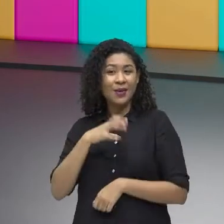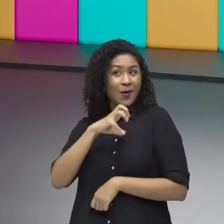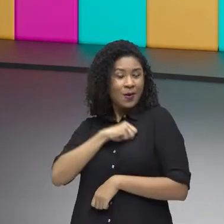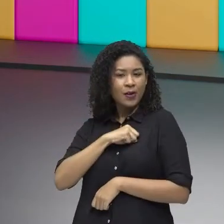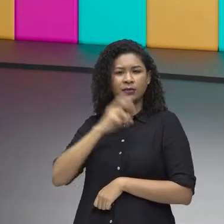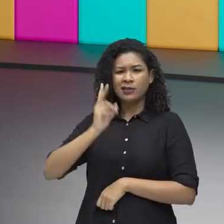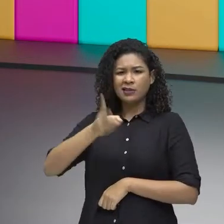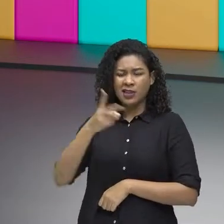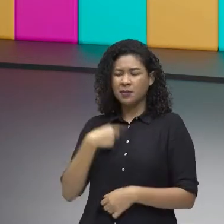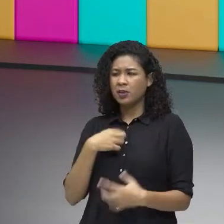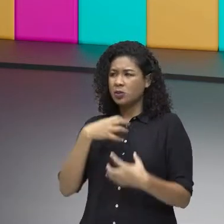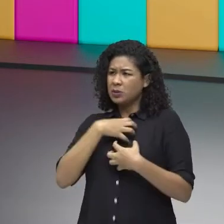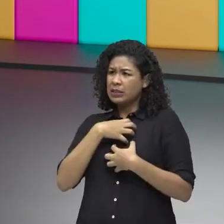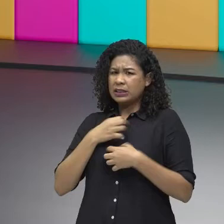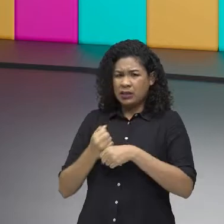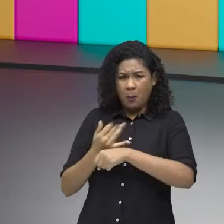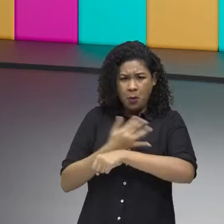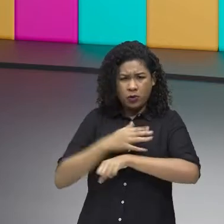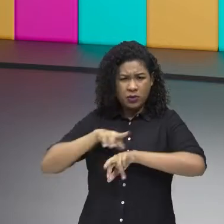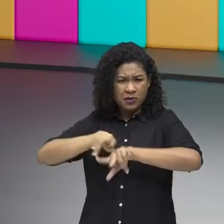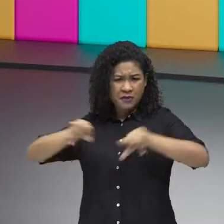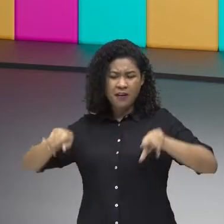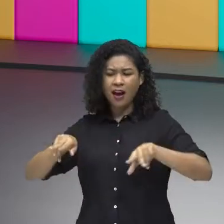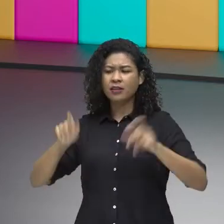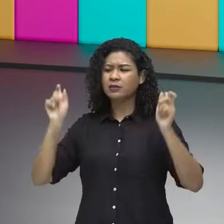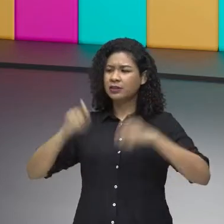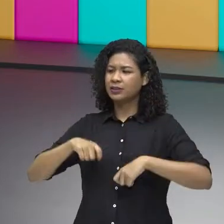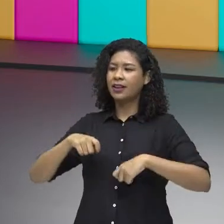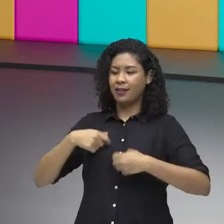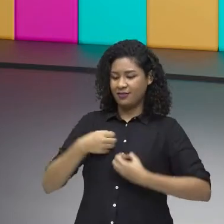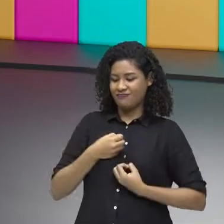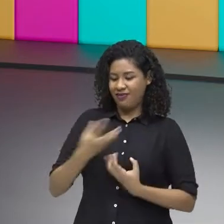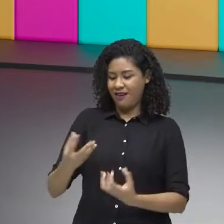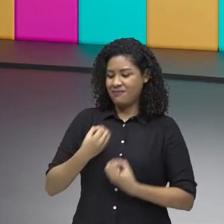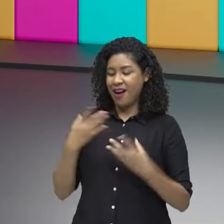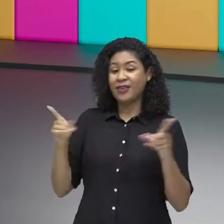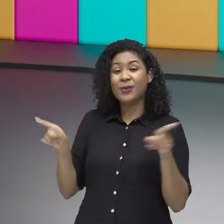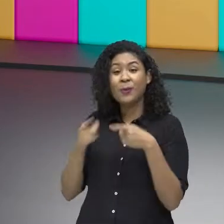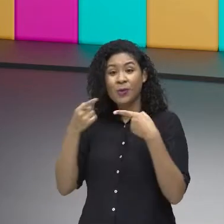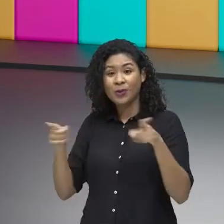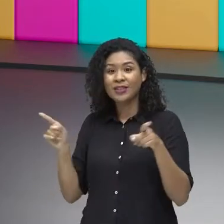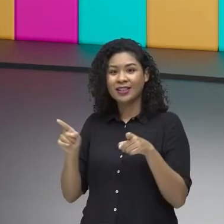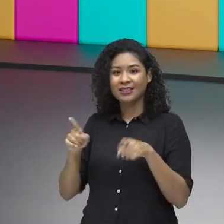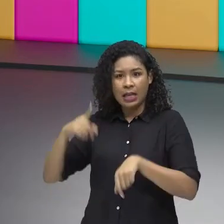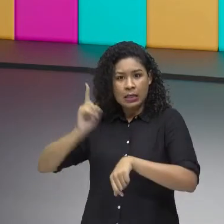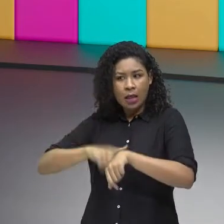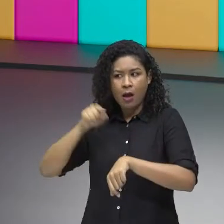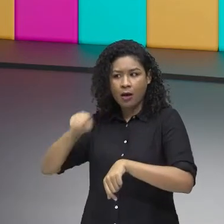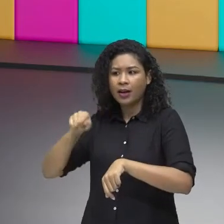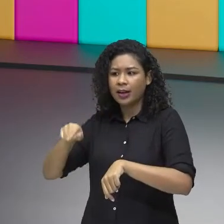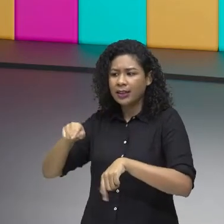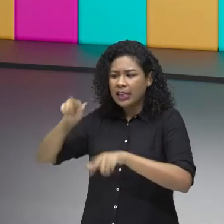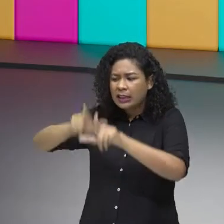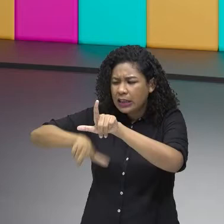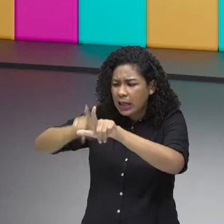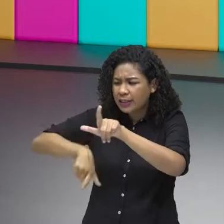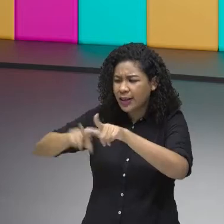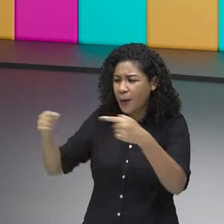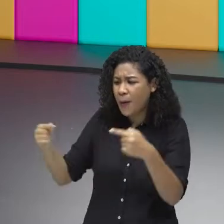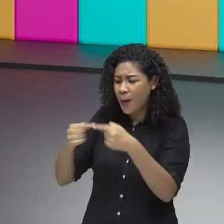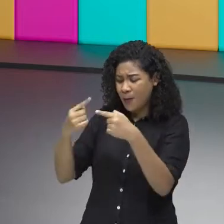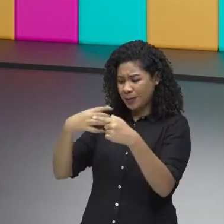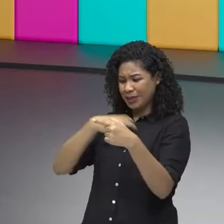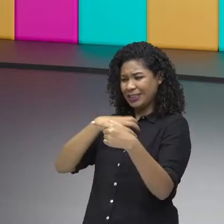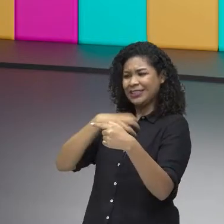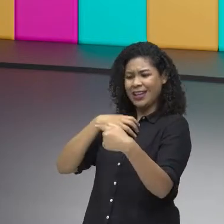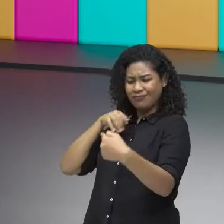de músicas. E podem ser músicas que não são minhas, mas são músicas que de repente expressam o que eu estou sentindo naquele momento, ou expressam alguma